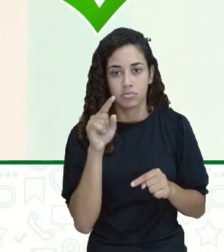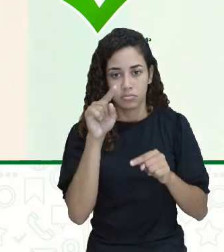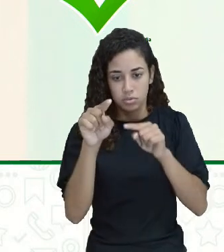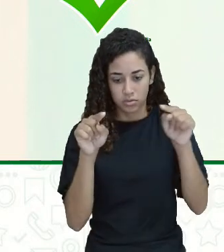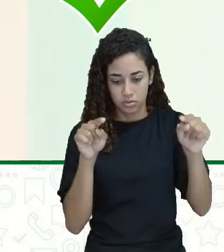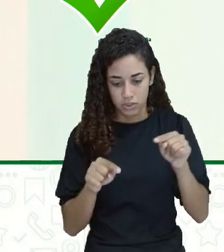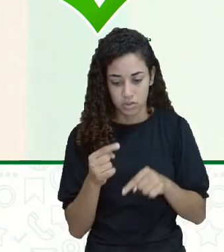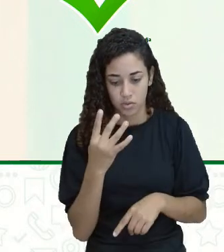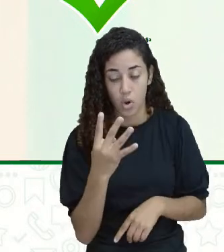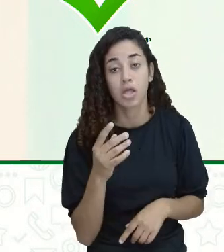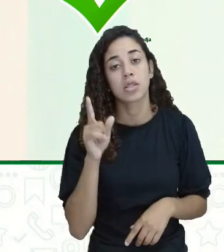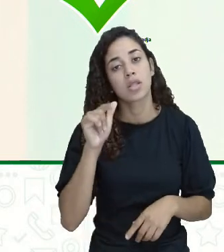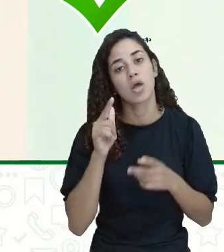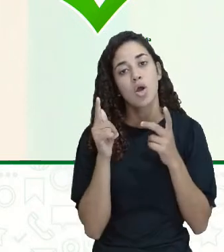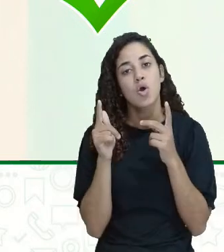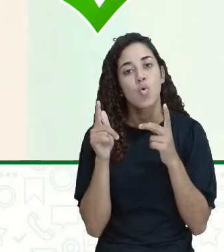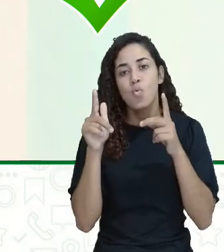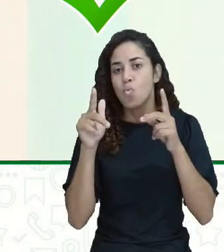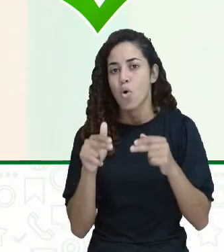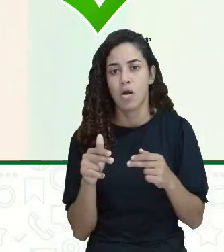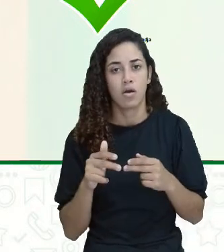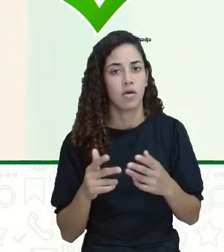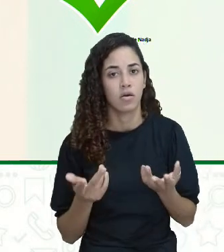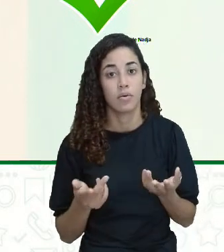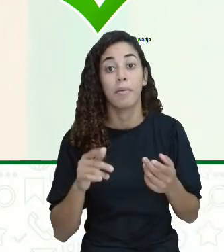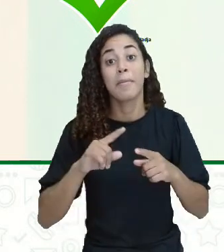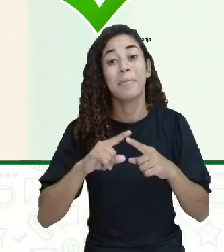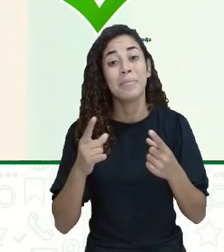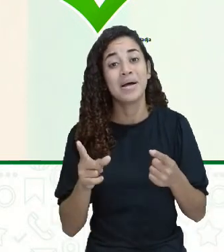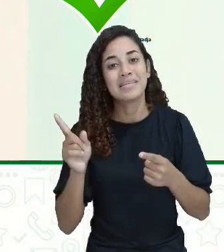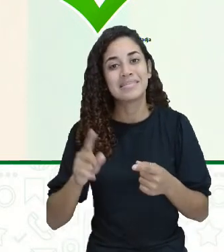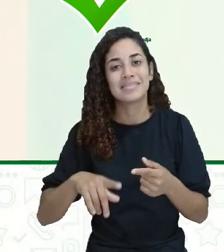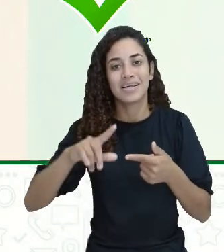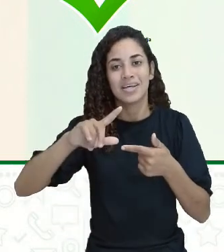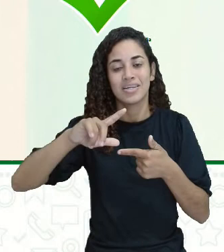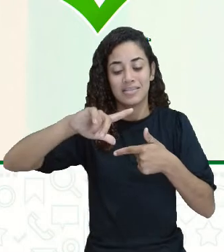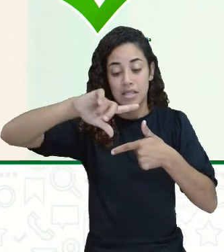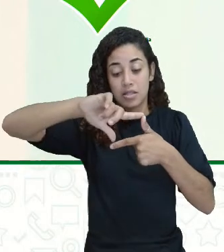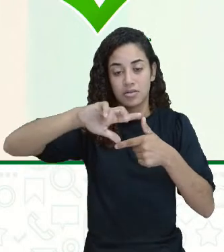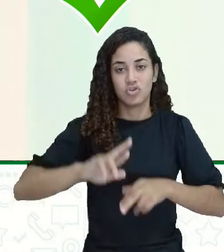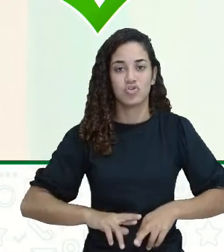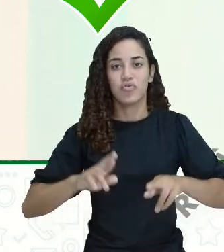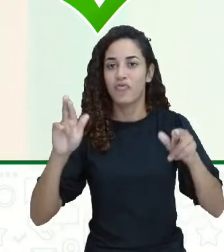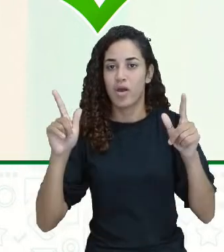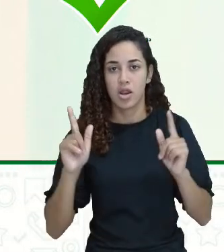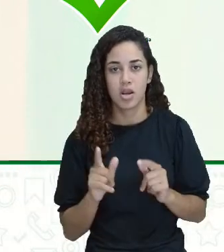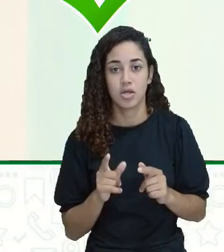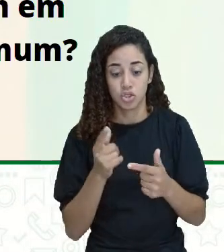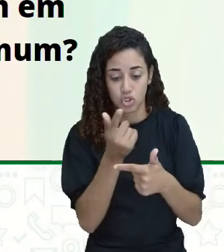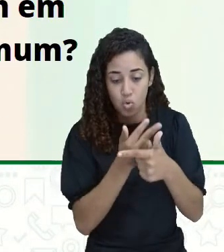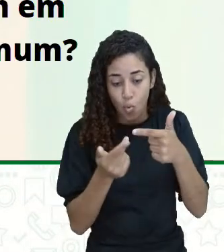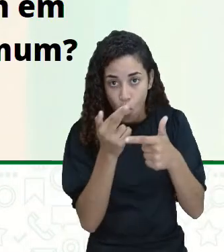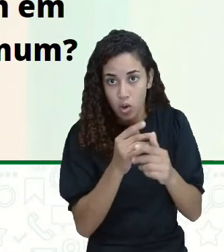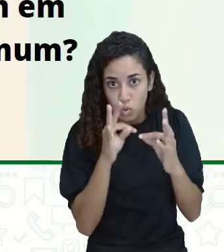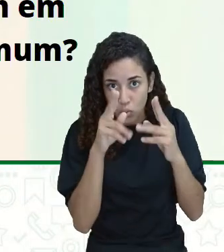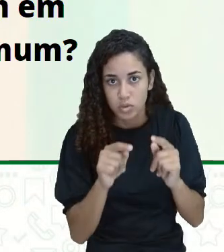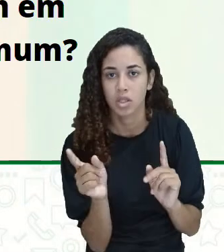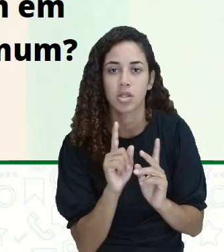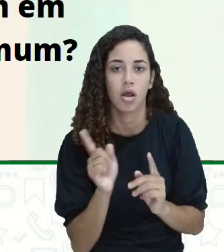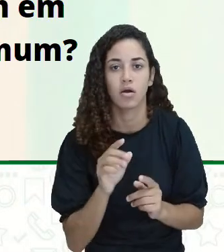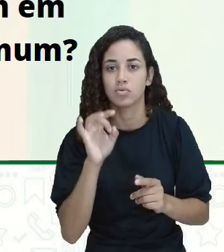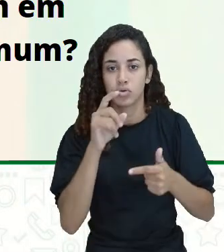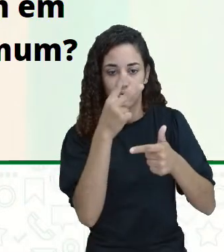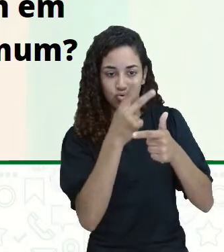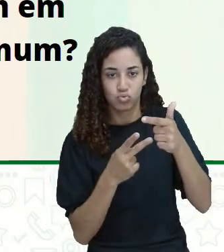é diferente do retângulo, porque ele tem as quatro medidas iguais, certo? Então, nós temos aí que são retângulos,